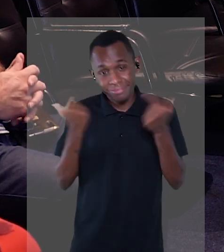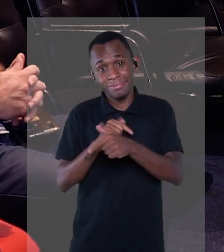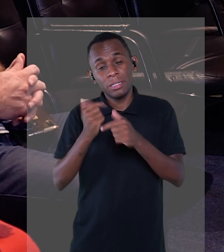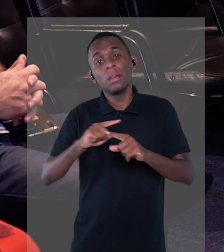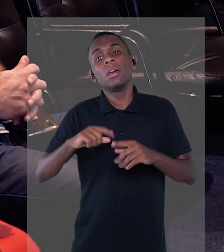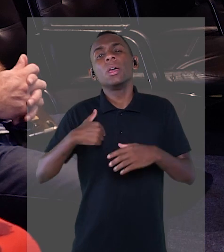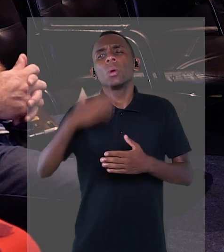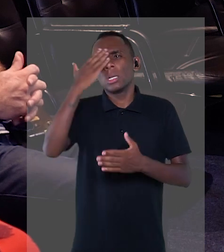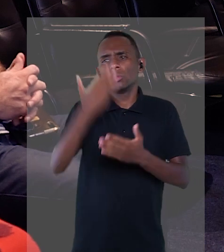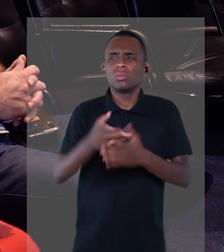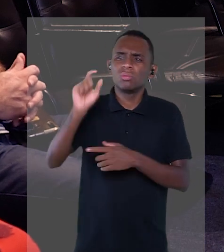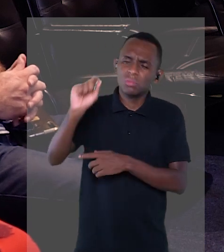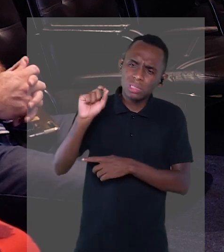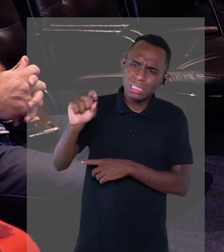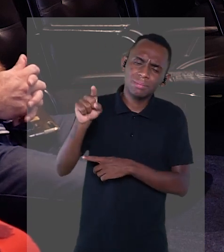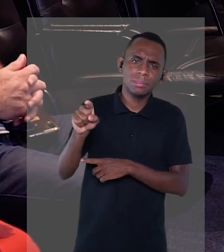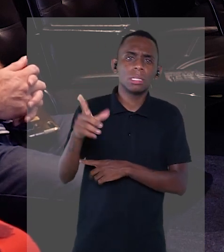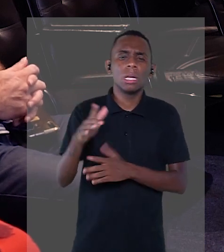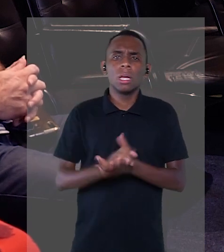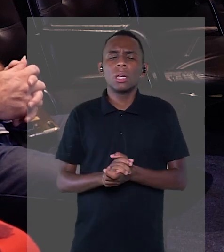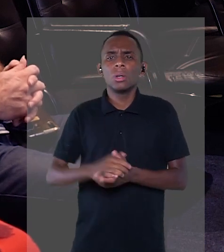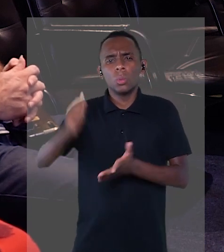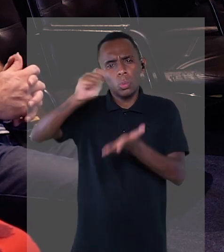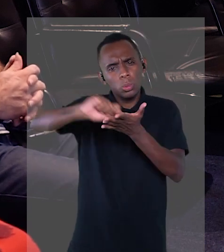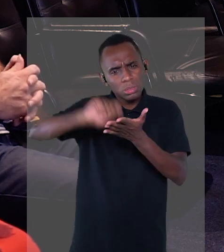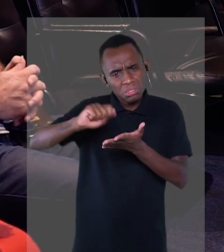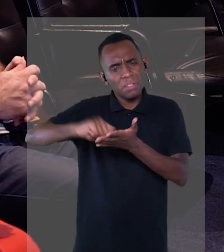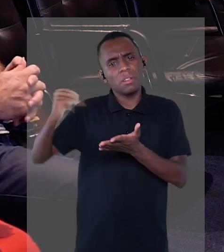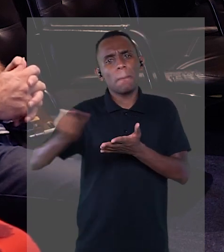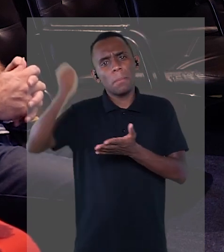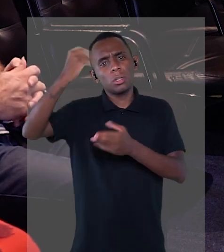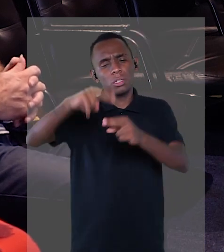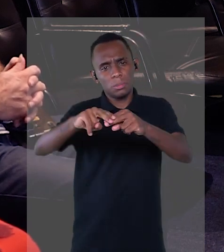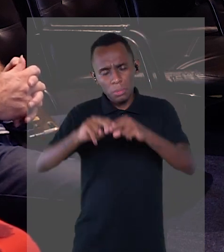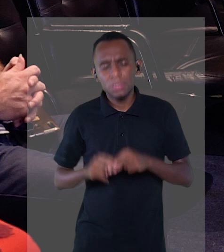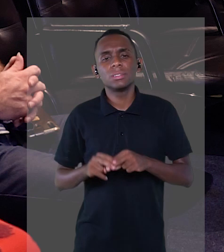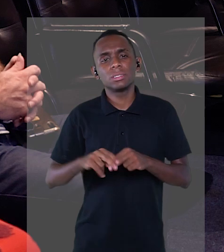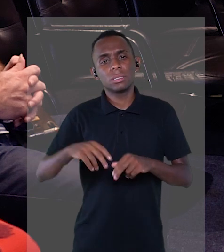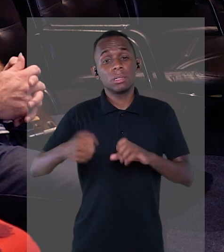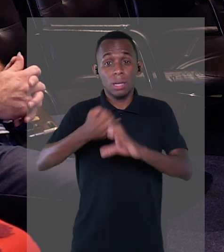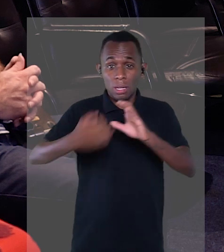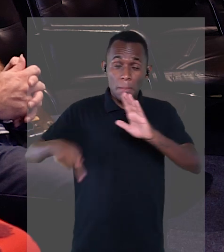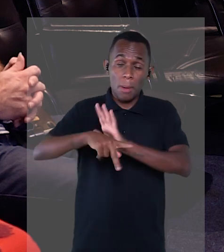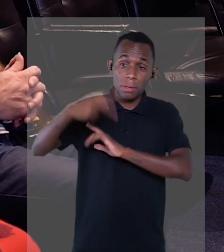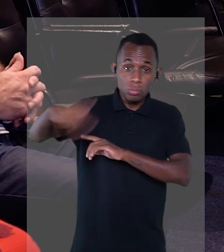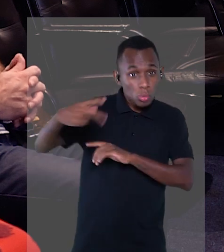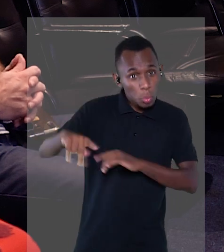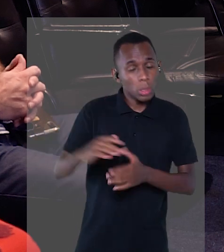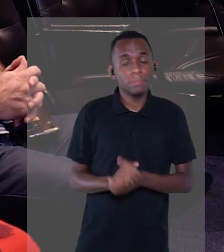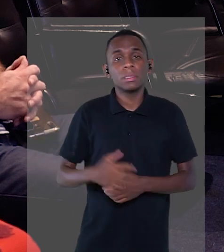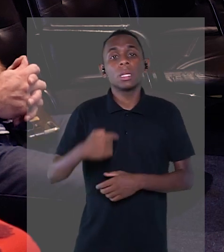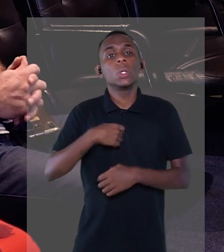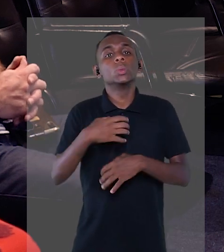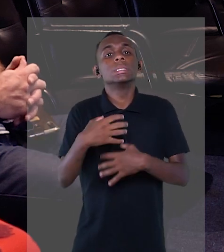acho você um autor necessário por isso, sabe? Muito obrigado. Porque eu sinto